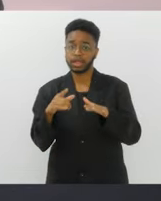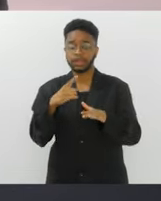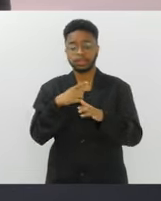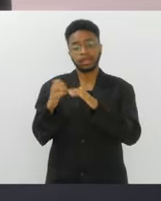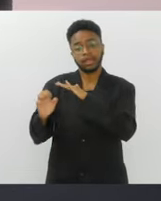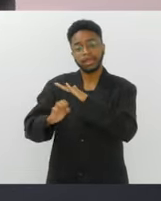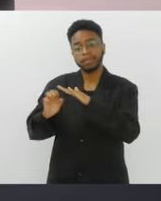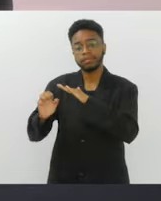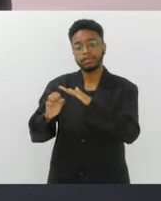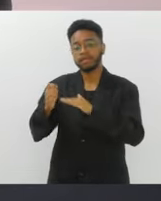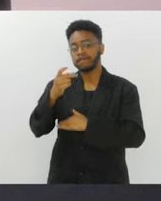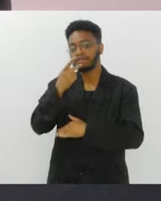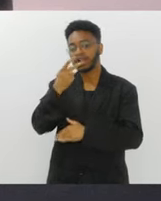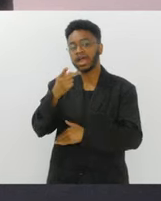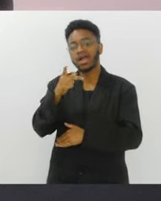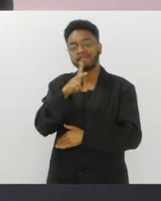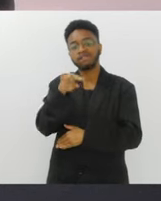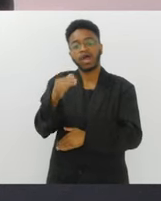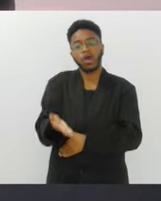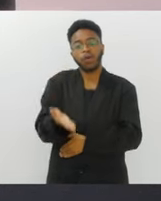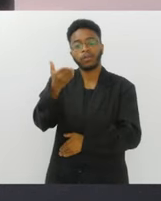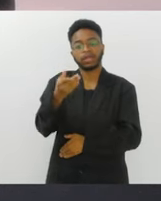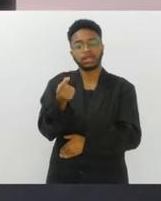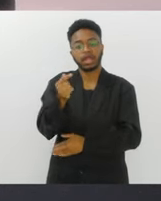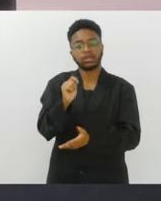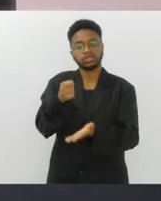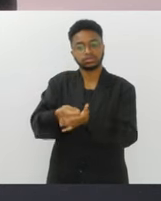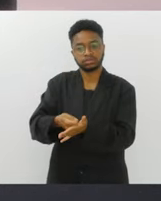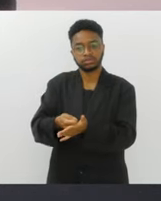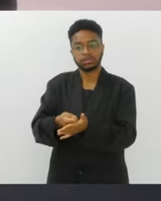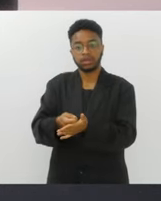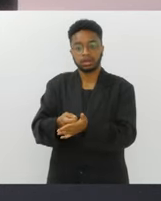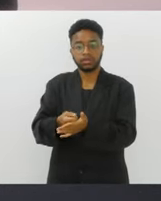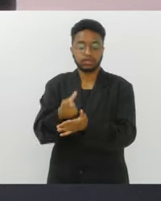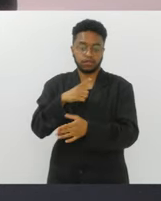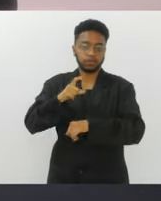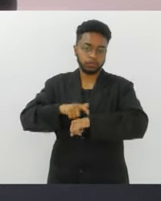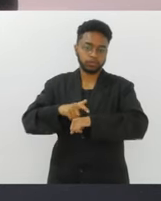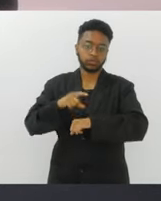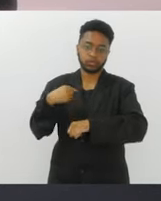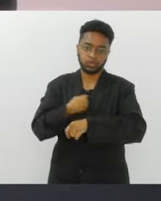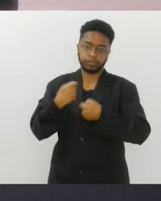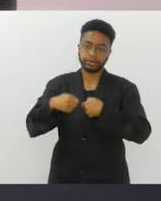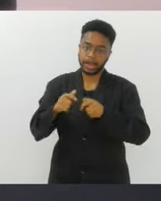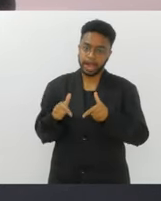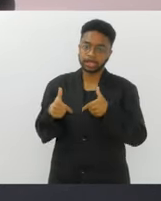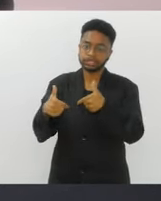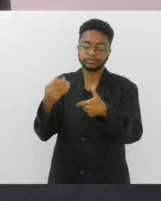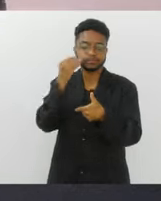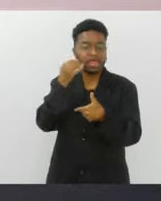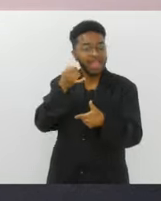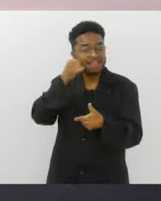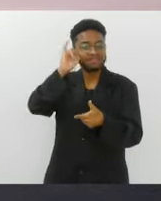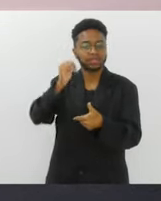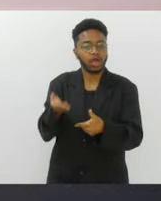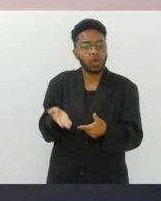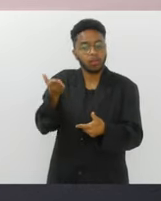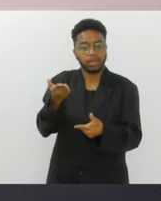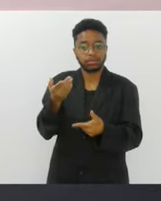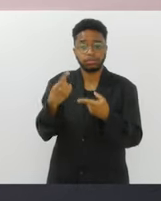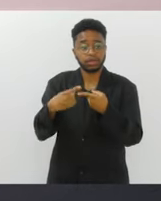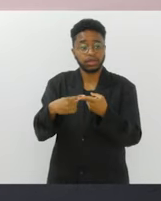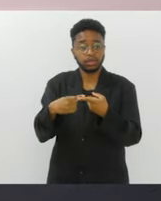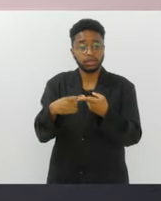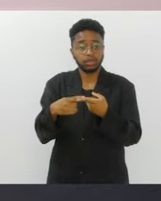supervia, ameaça aumentar a passagem. Uma vez tivemos que intervir, não foi isso, presidente? Para não ter o aumento, porque não tem